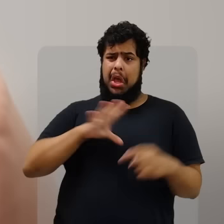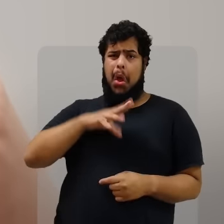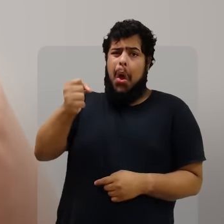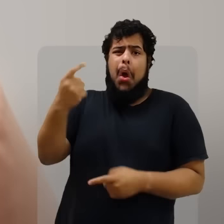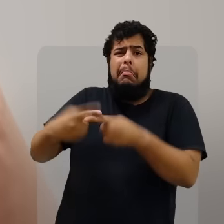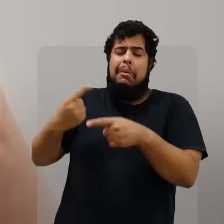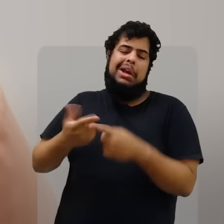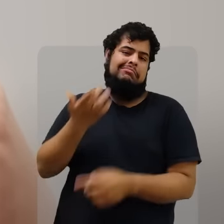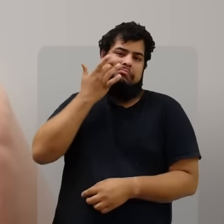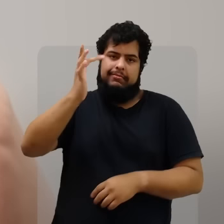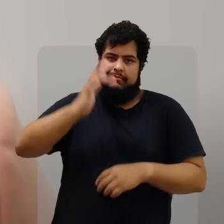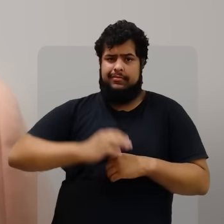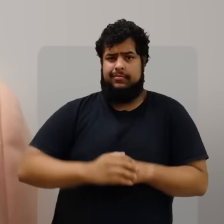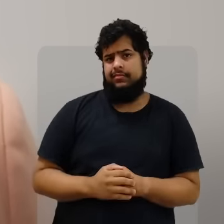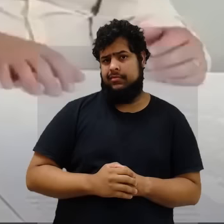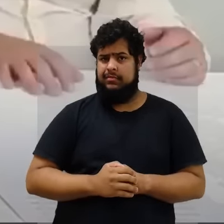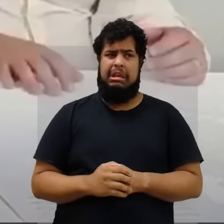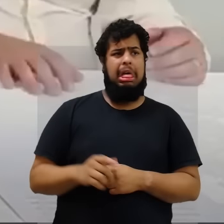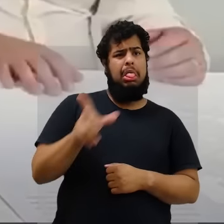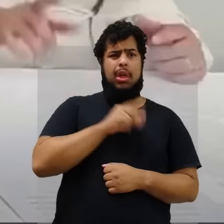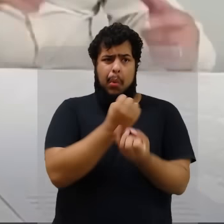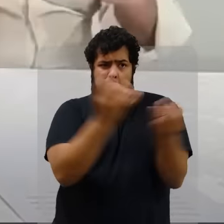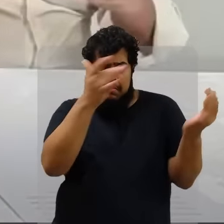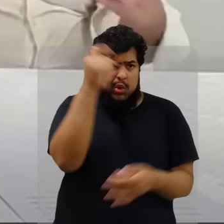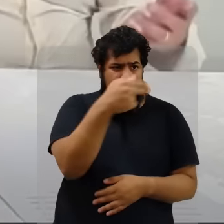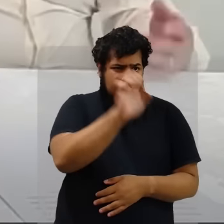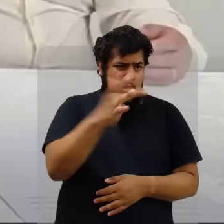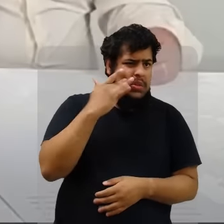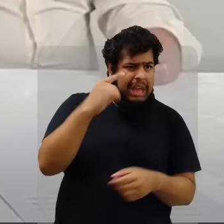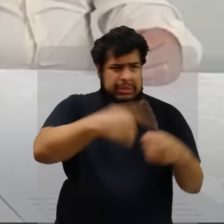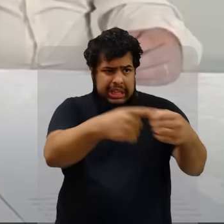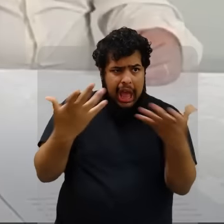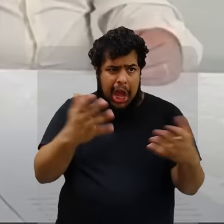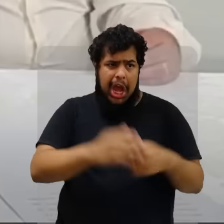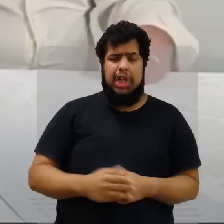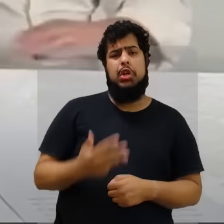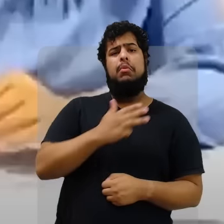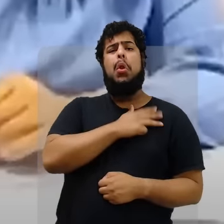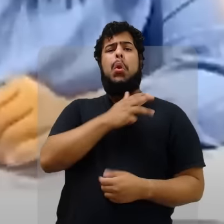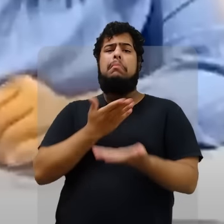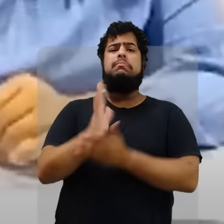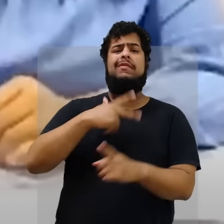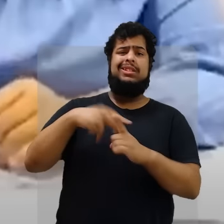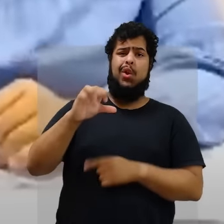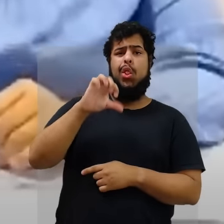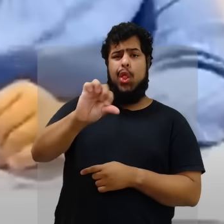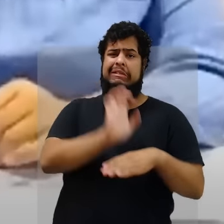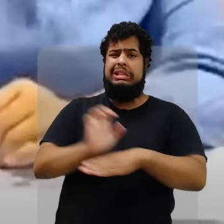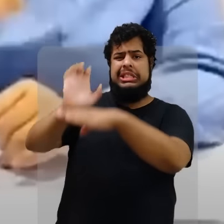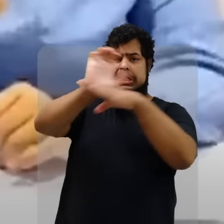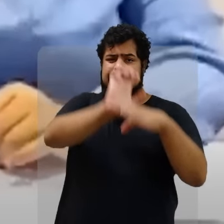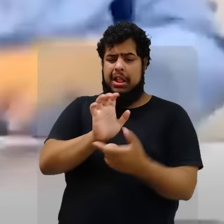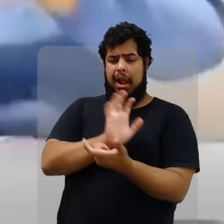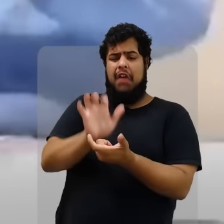Ninguém entende de onde vem tanta raiva do Nordeste. Batilha de pau de aralho aqui, não sabe? Que salve fica? Patilha, suporta? Lula venceu em 9 dos